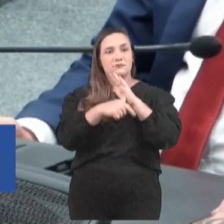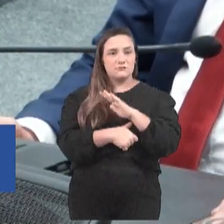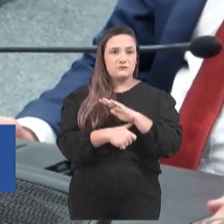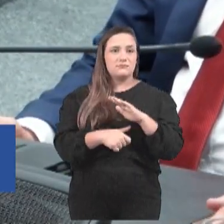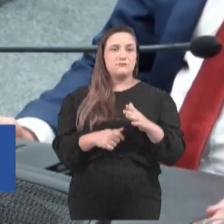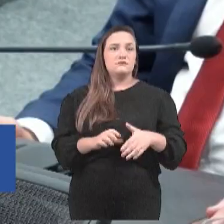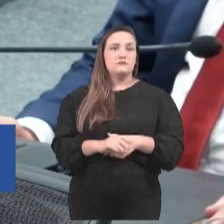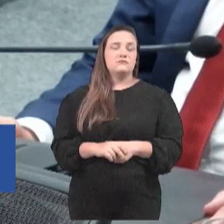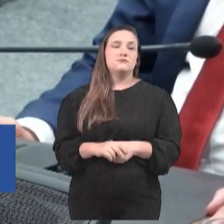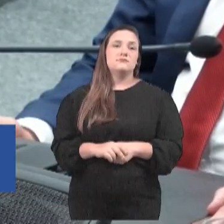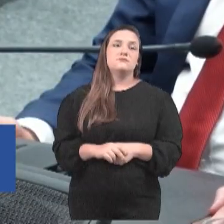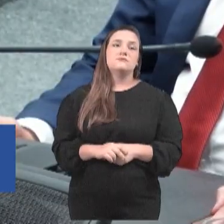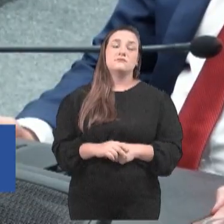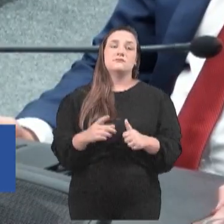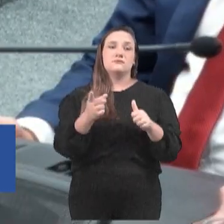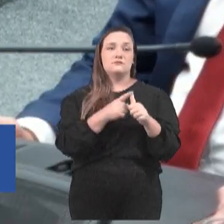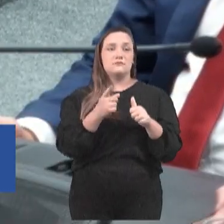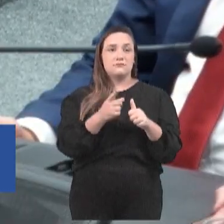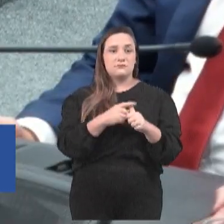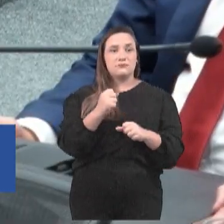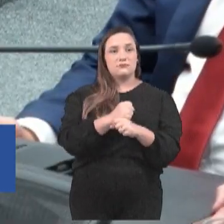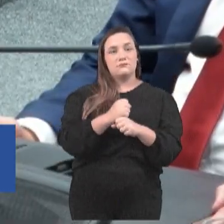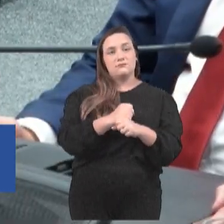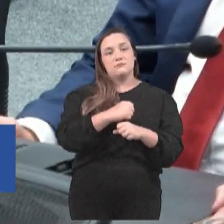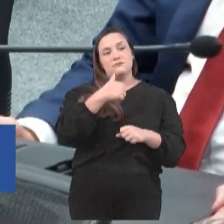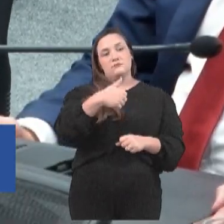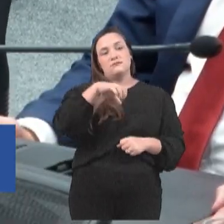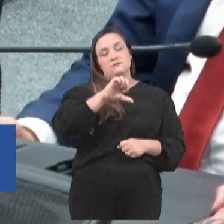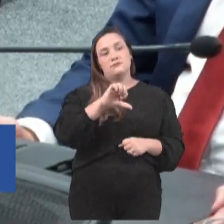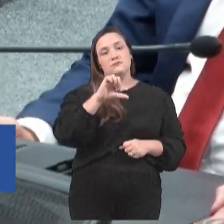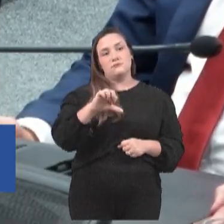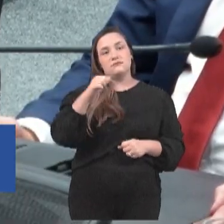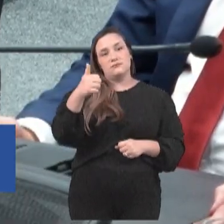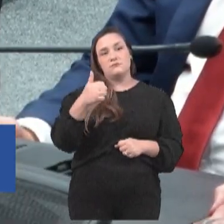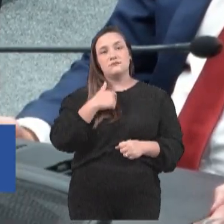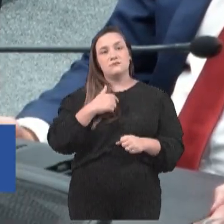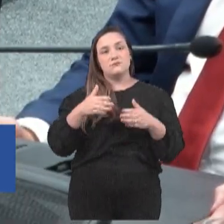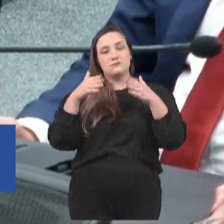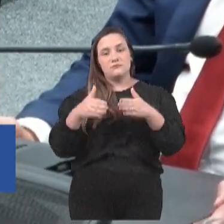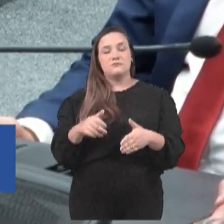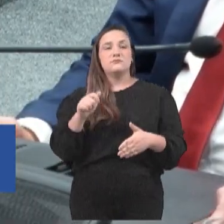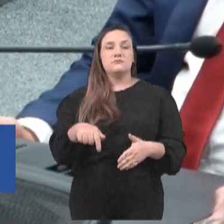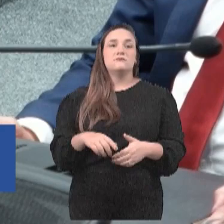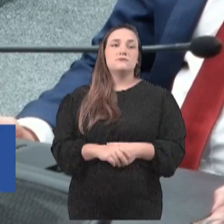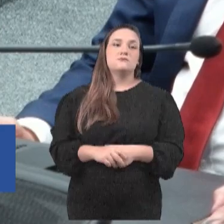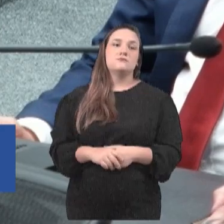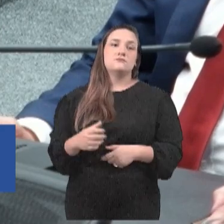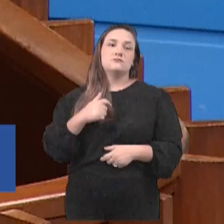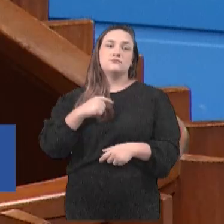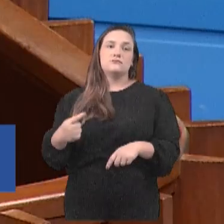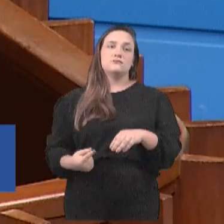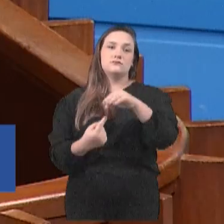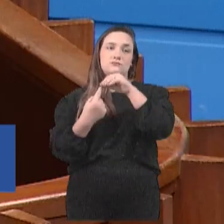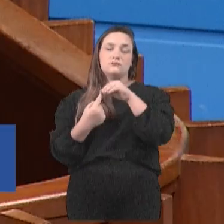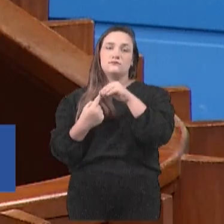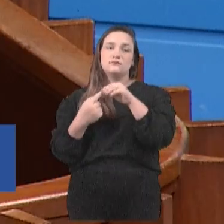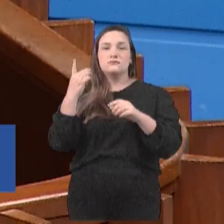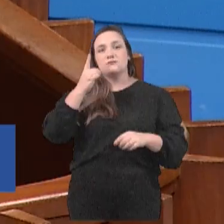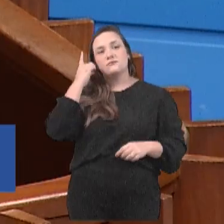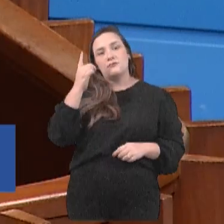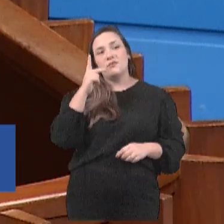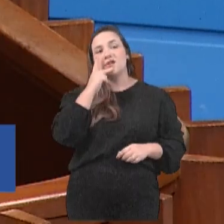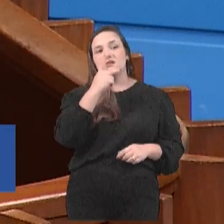Estado. Primeiro, em 1991, quando cheguei aqui, como único deputado do